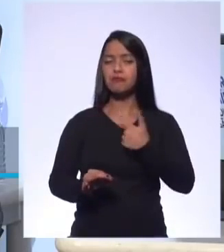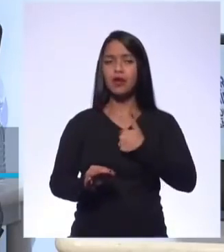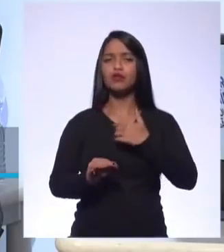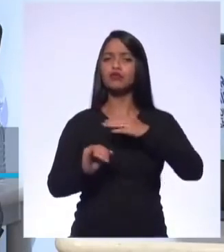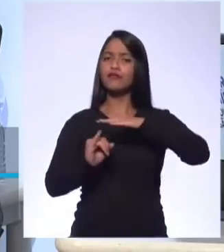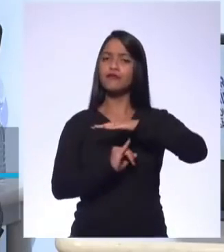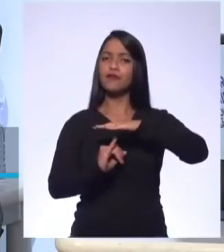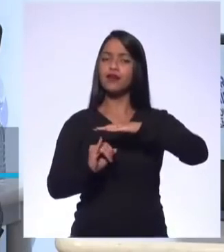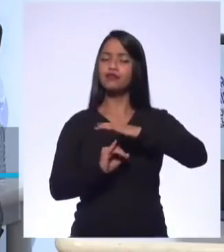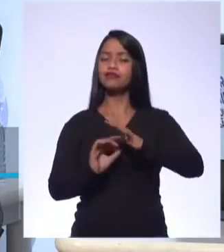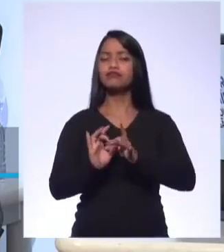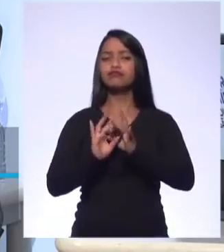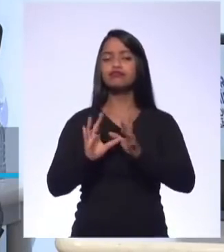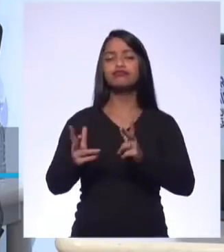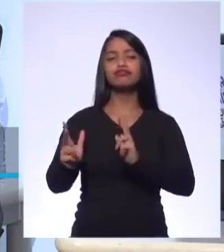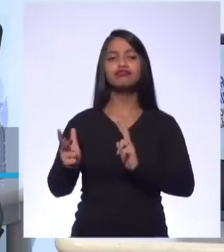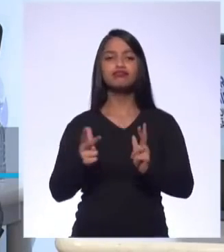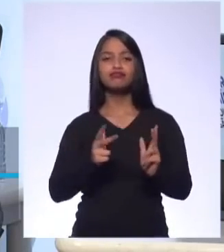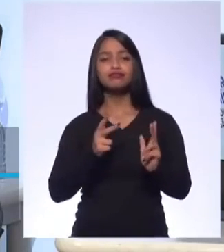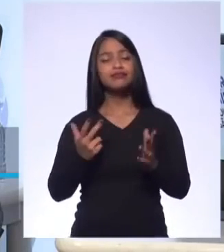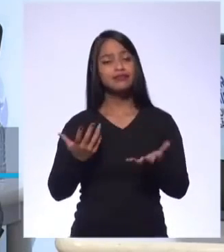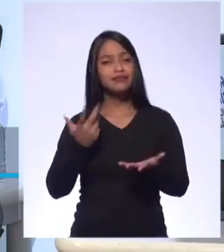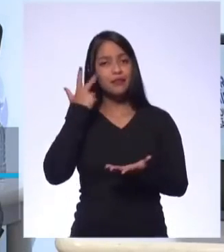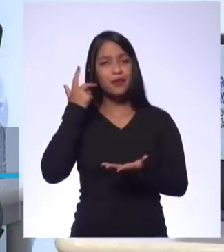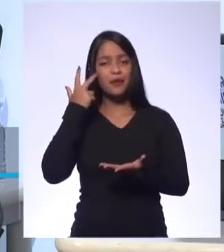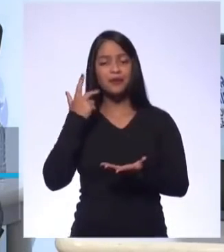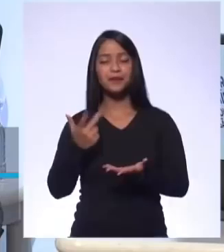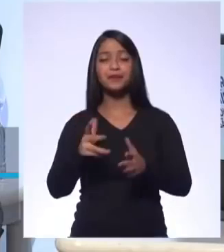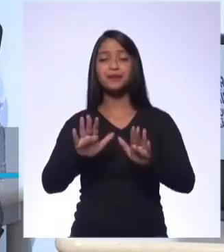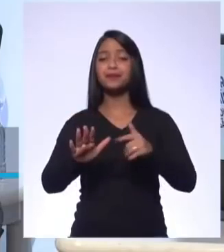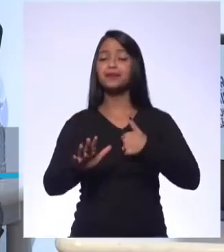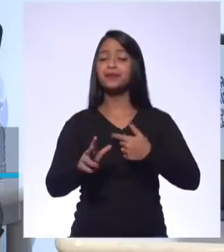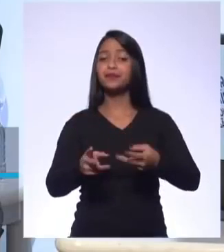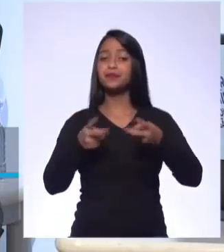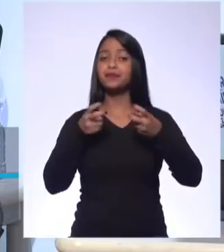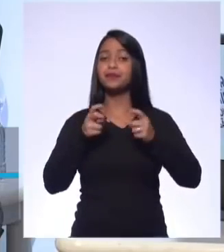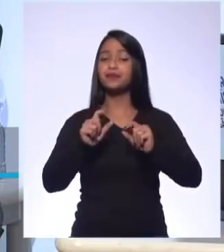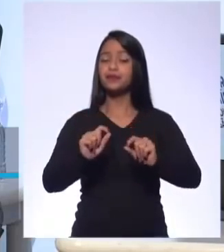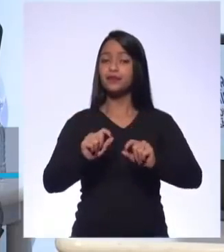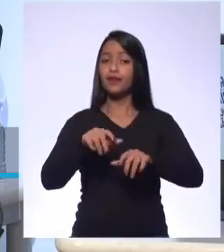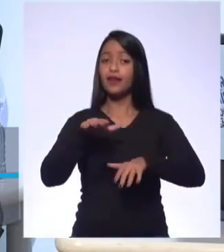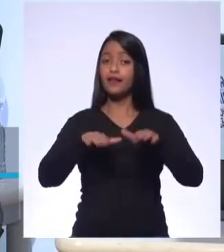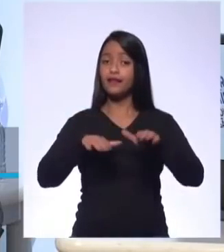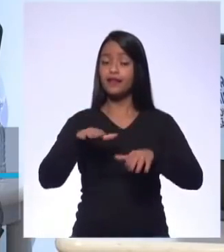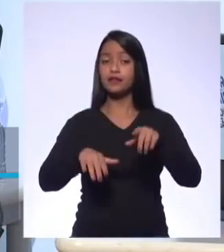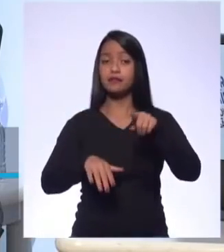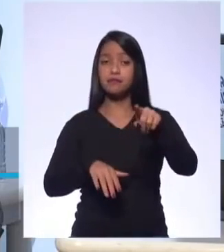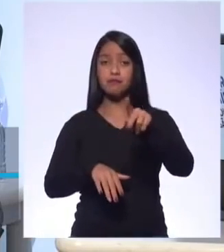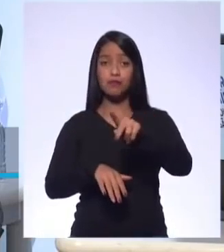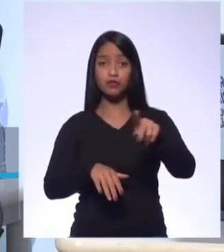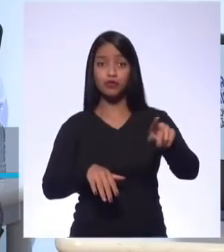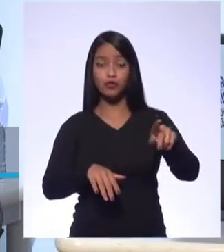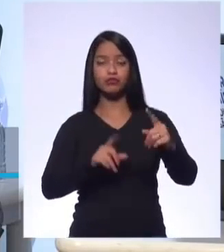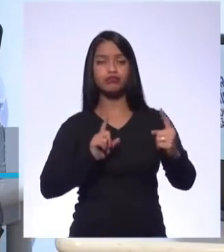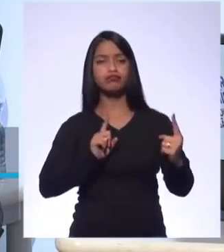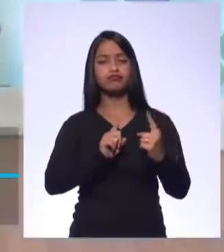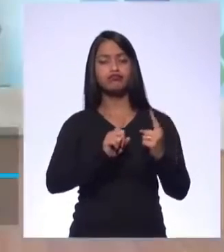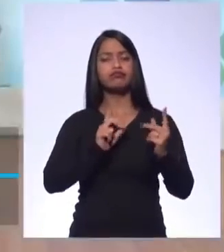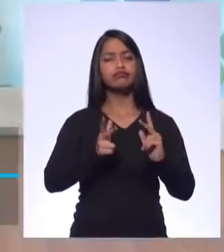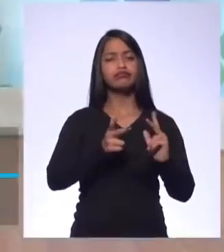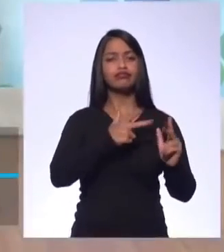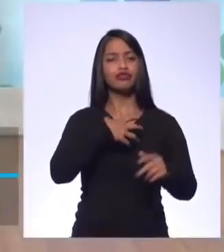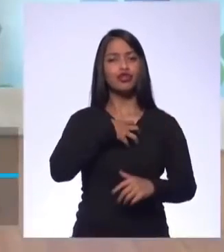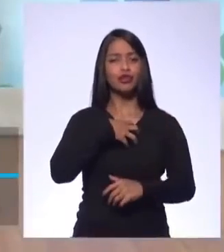outra forma. Mas o que acontece que eu percebo também? Professores, às vezes a gente conversando com o professor é de um jeito. Quando tem um